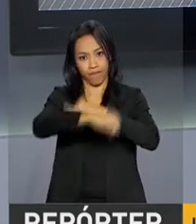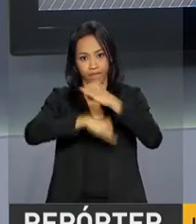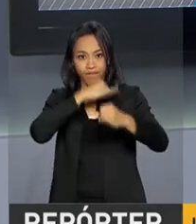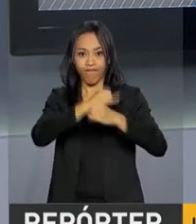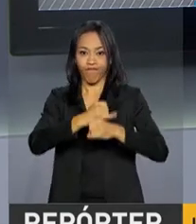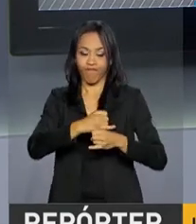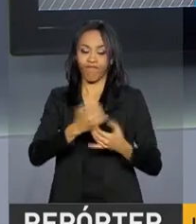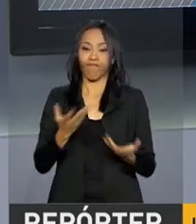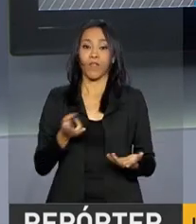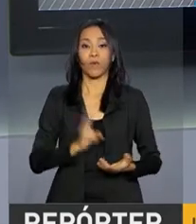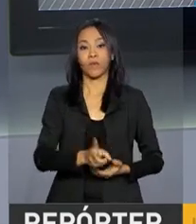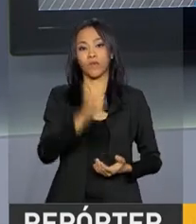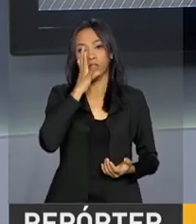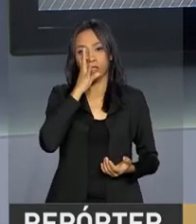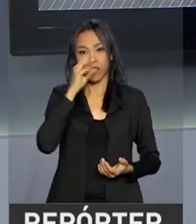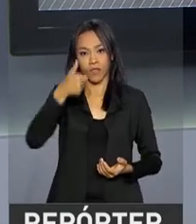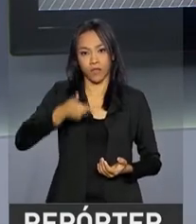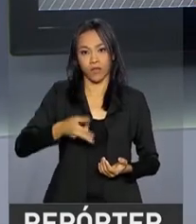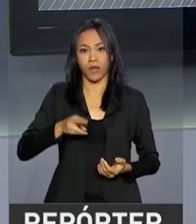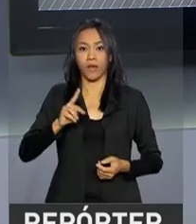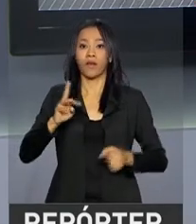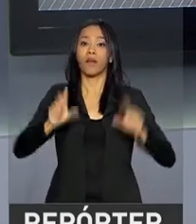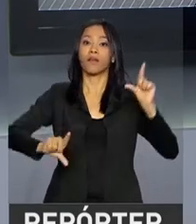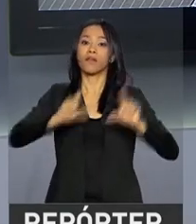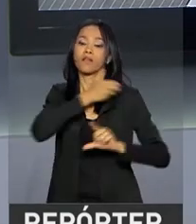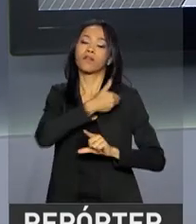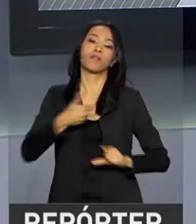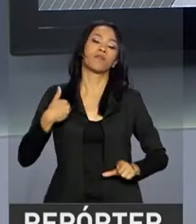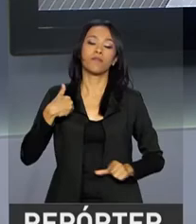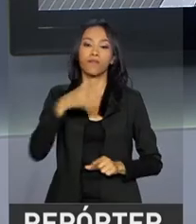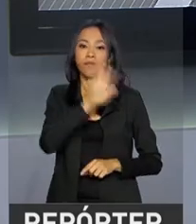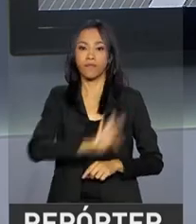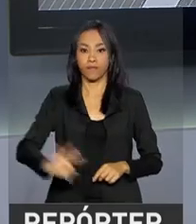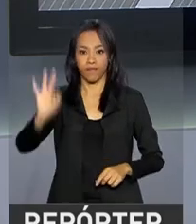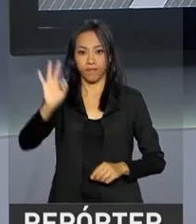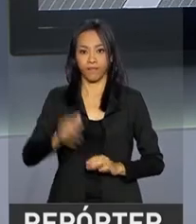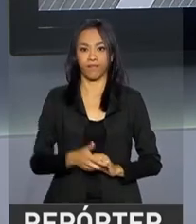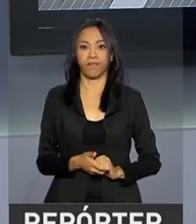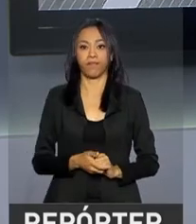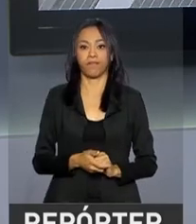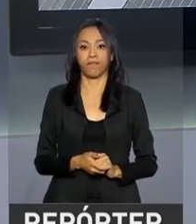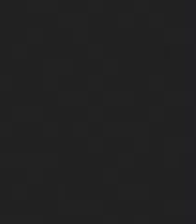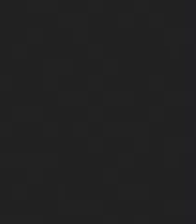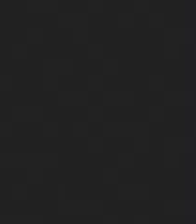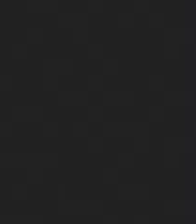da nbr na internet continue com a gente na nbr a tv do governo federal